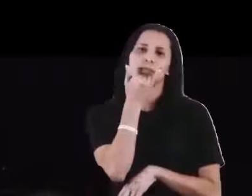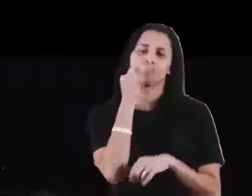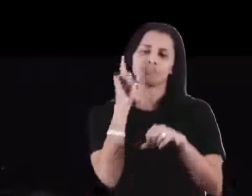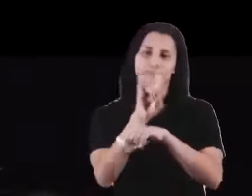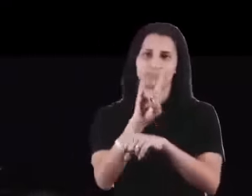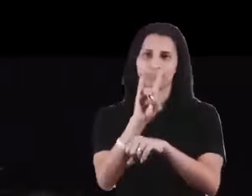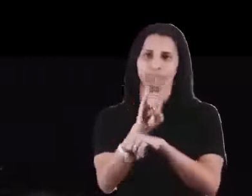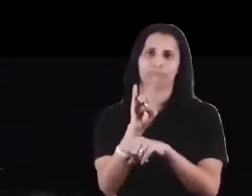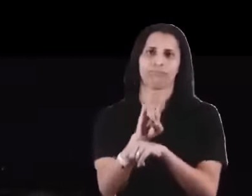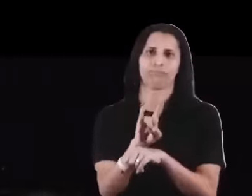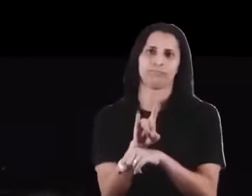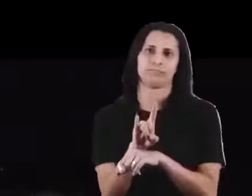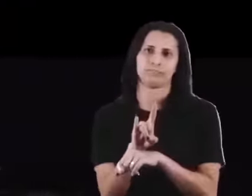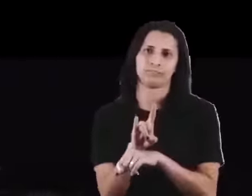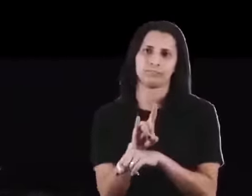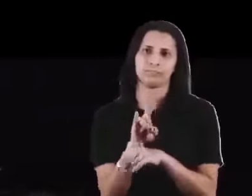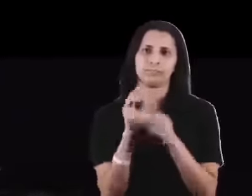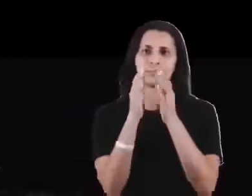traição